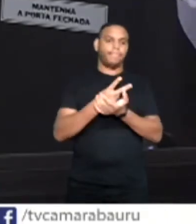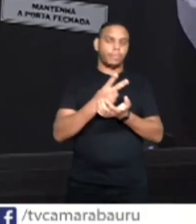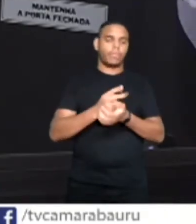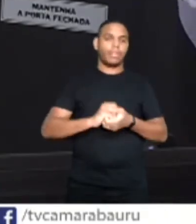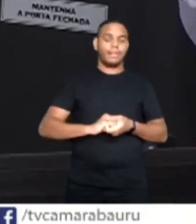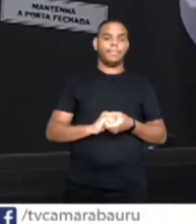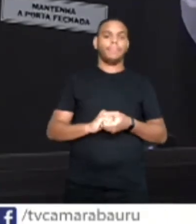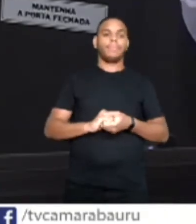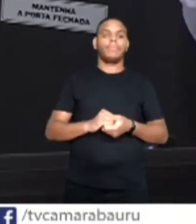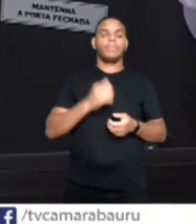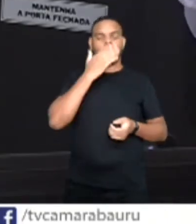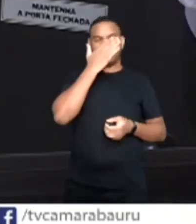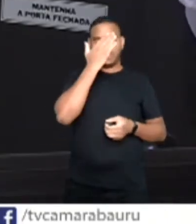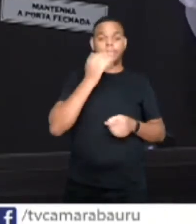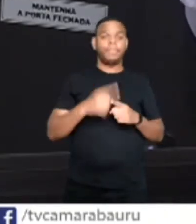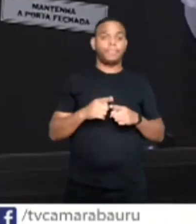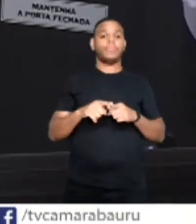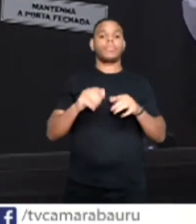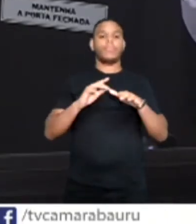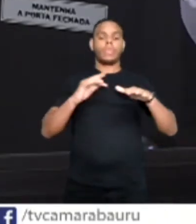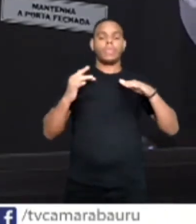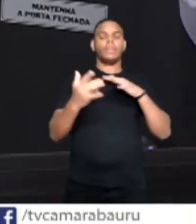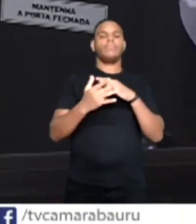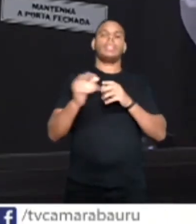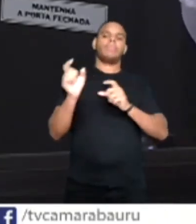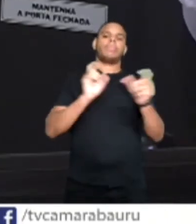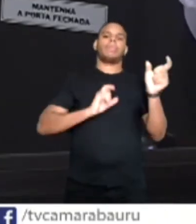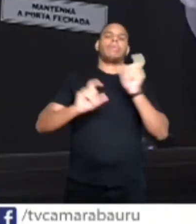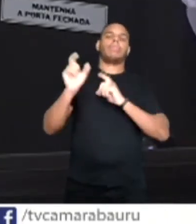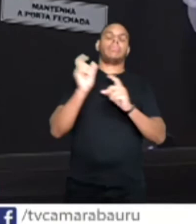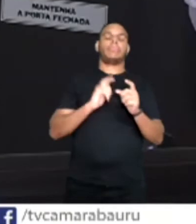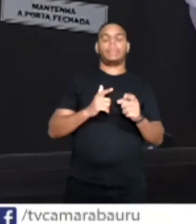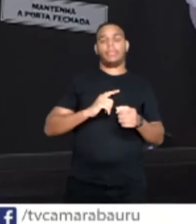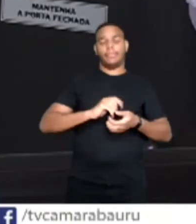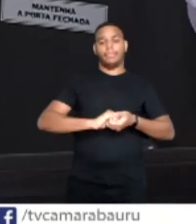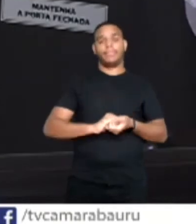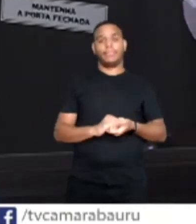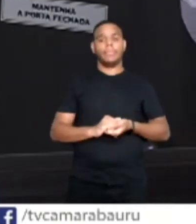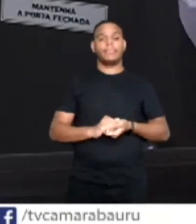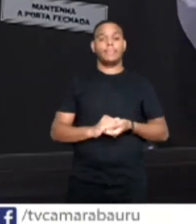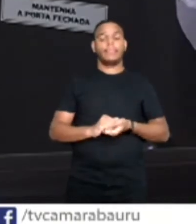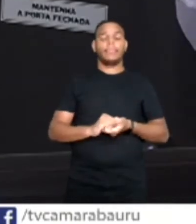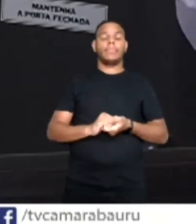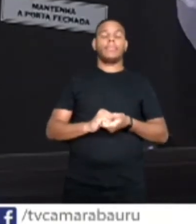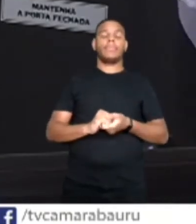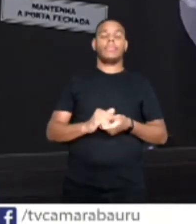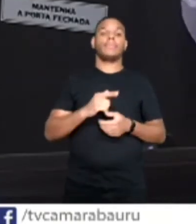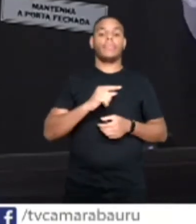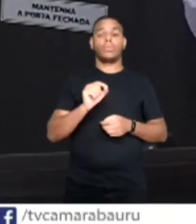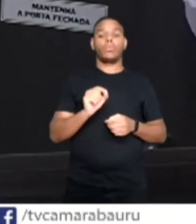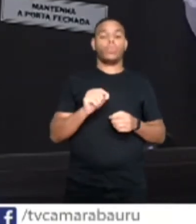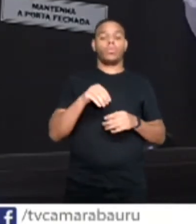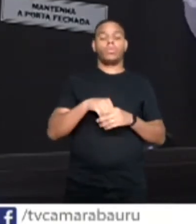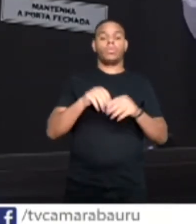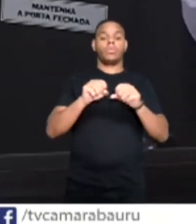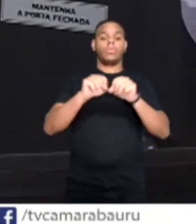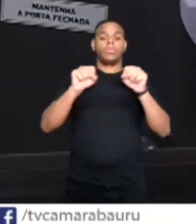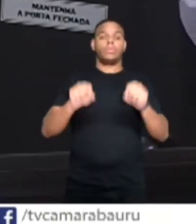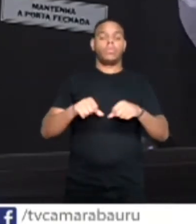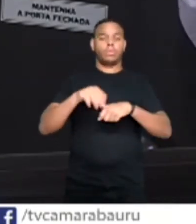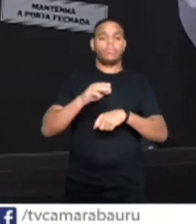especialmente pelas redes sociais, um sistema que compõe uma das mais